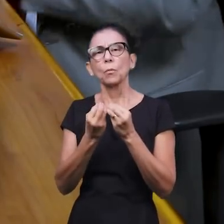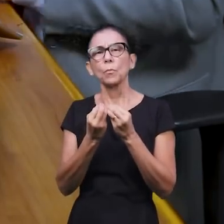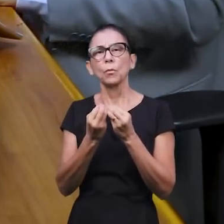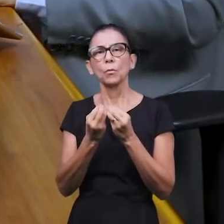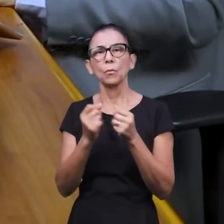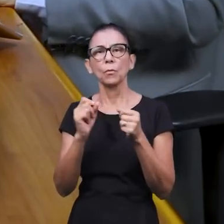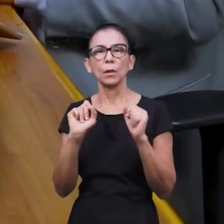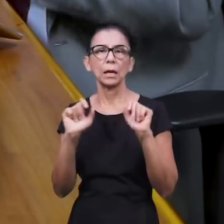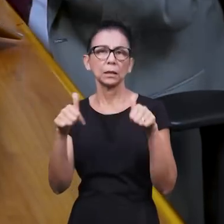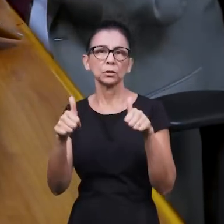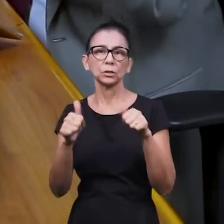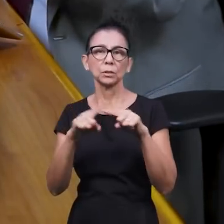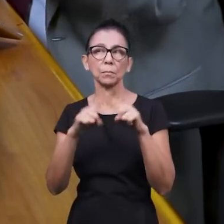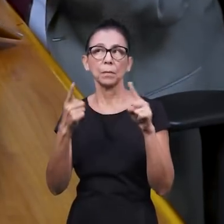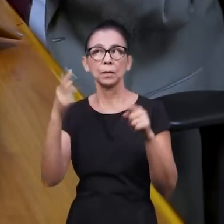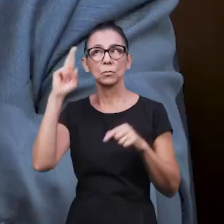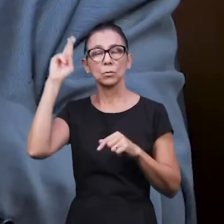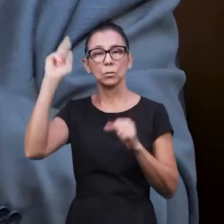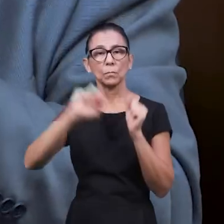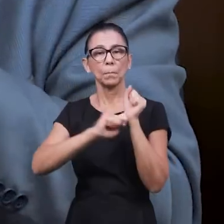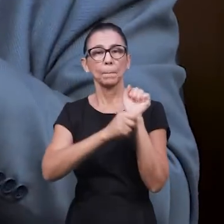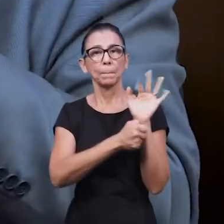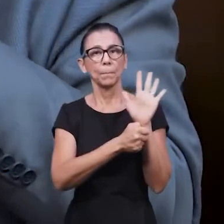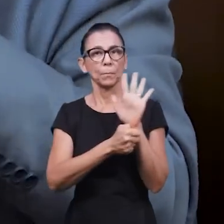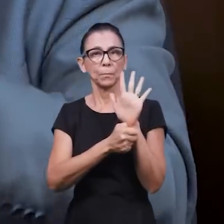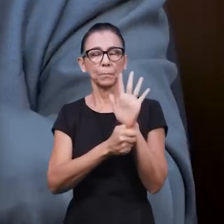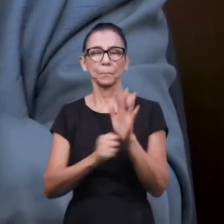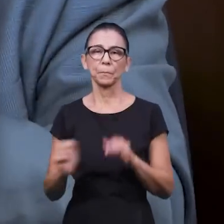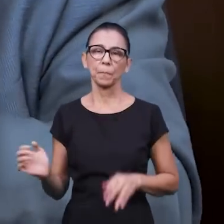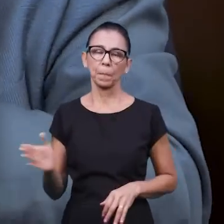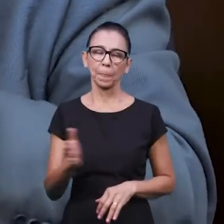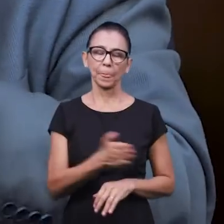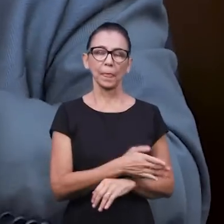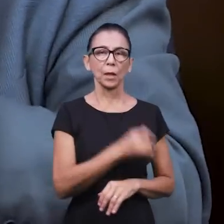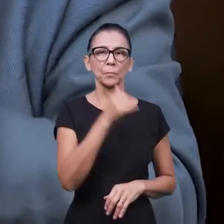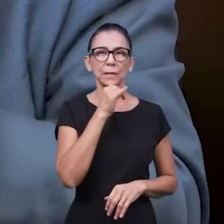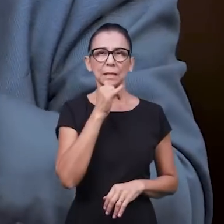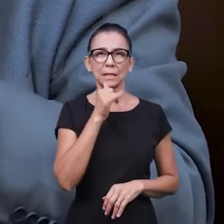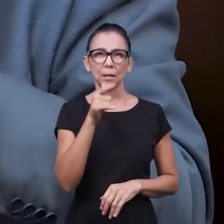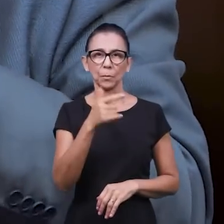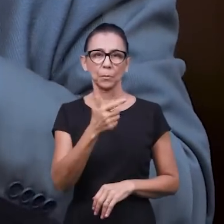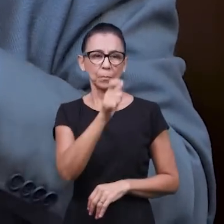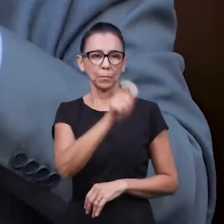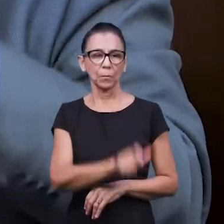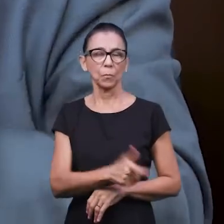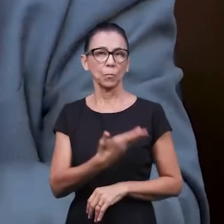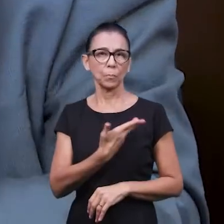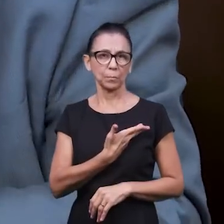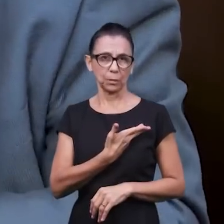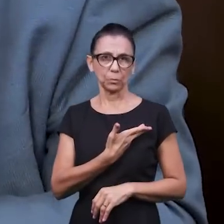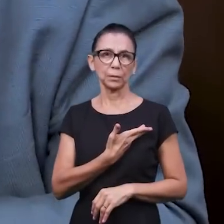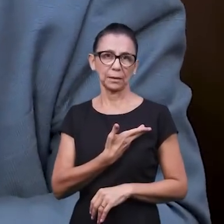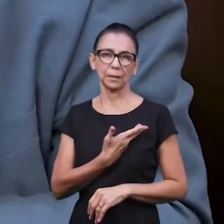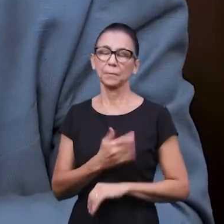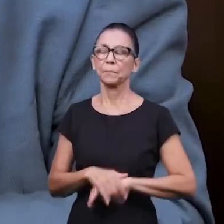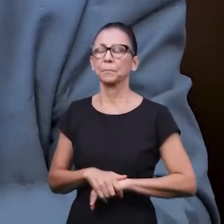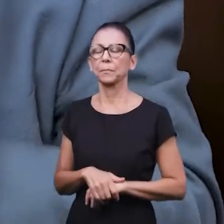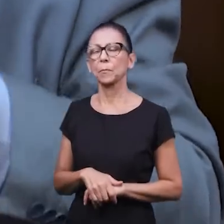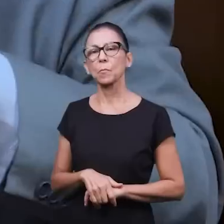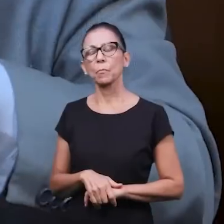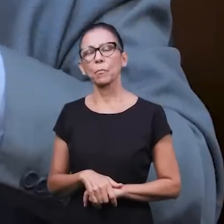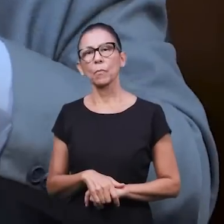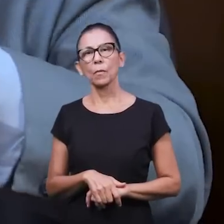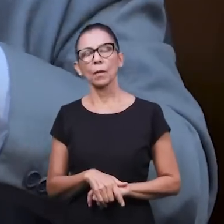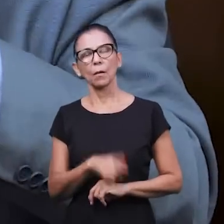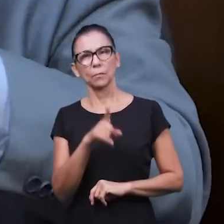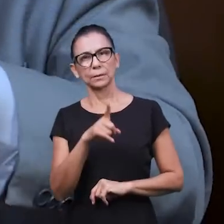falou num aspecto aí, conversar com um amigo, é um exemplo muito simples, claro, mas fica fácil de entender. Se você